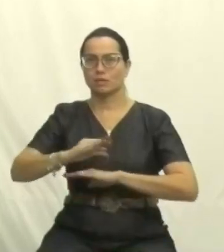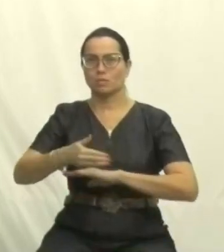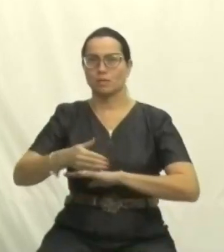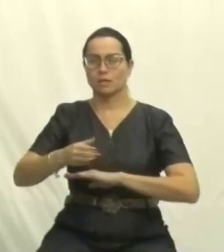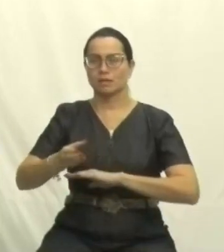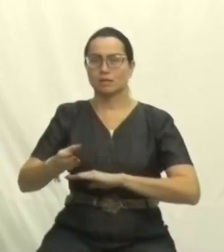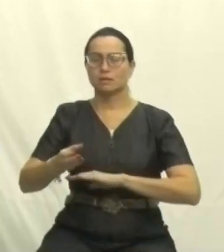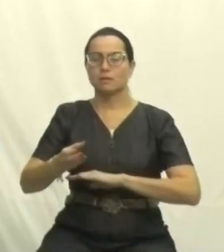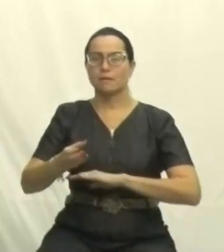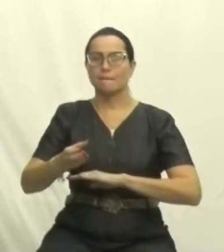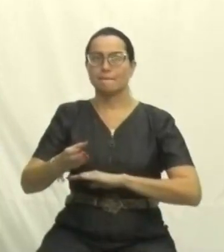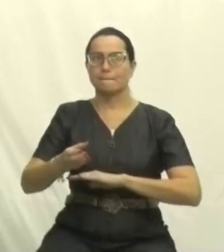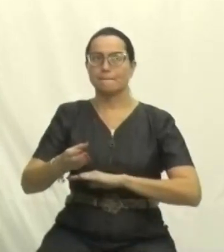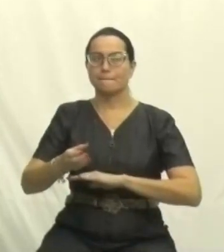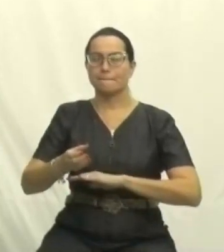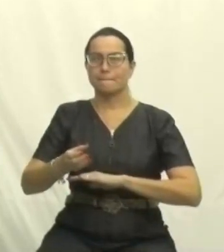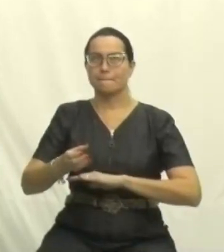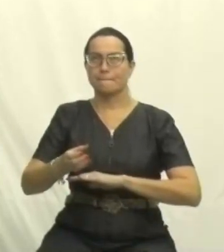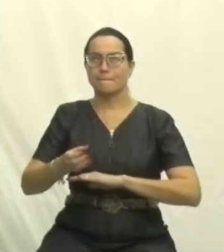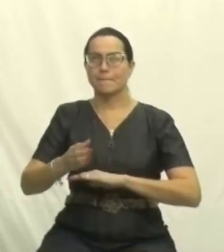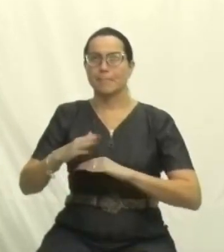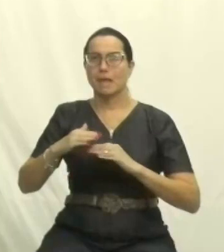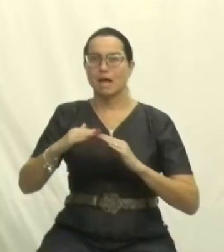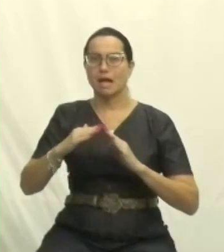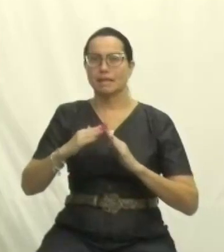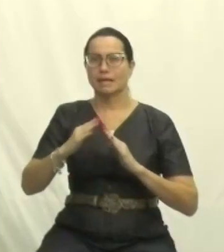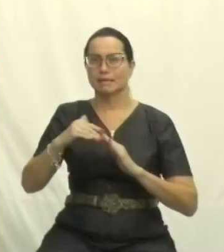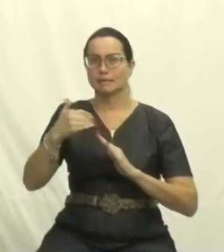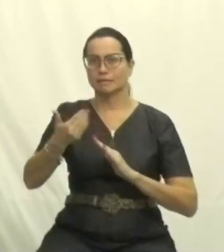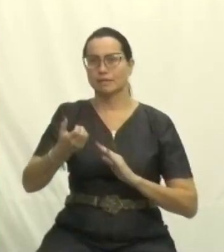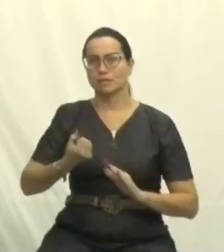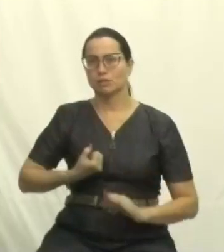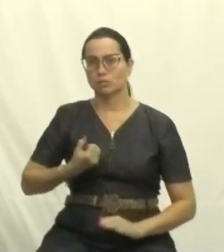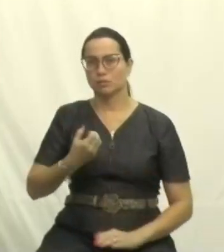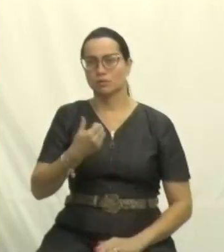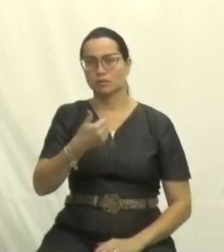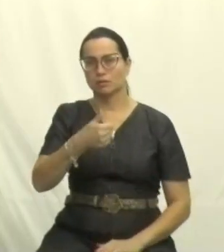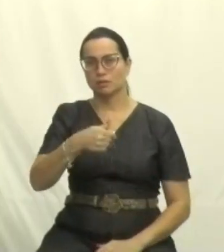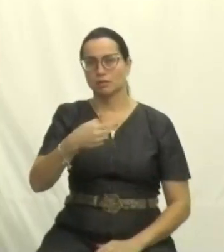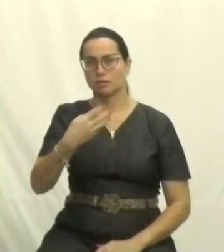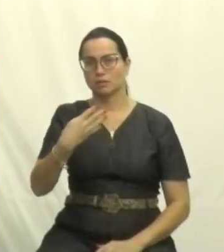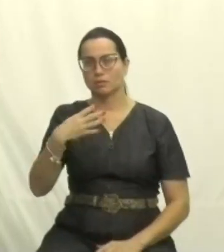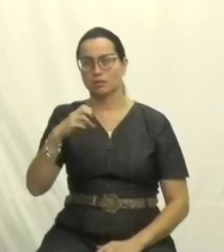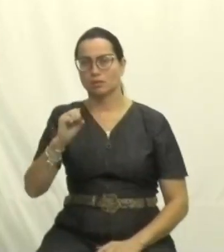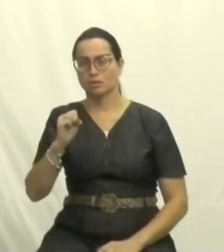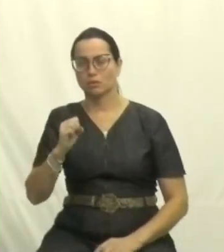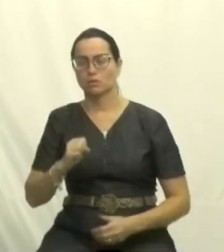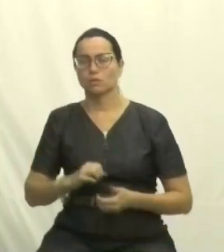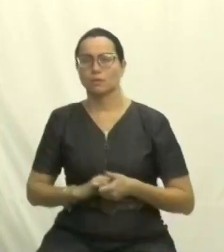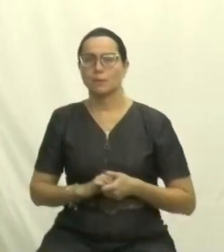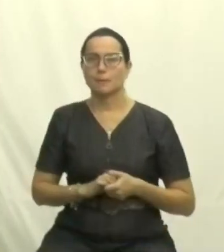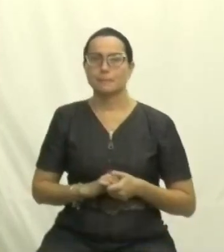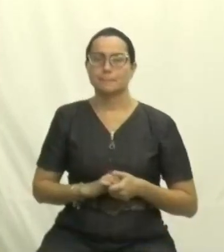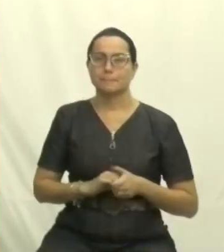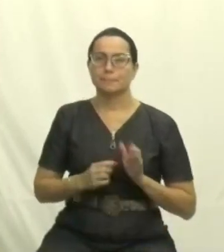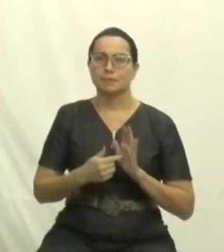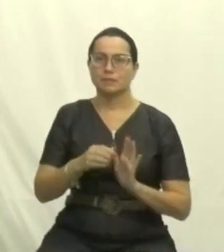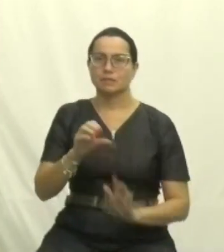Serafim, de fronte ao número 748, bairro Santa Luzia. Indicação